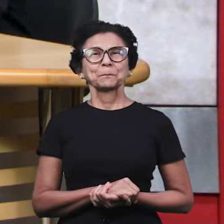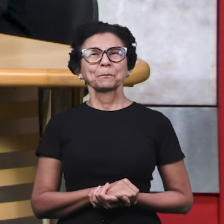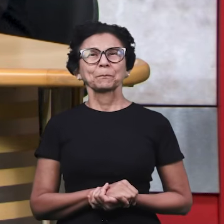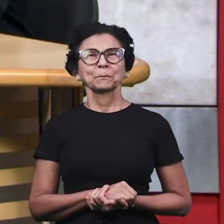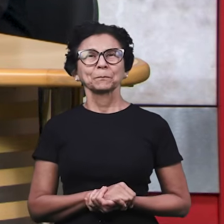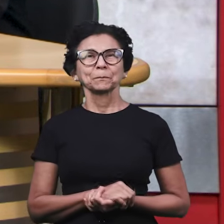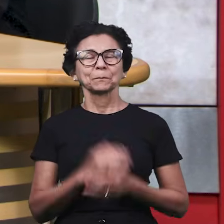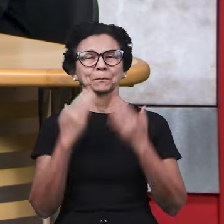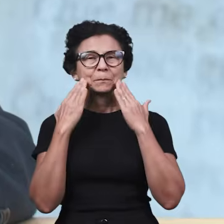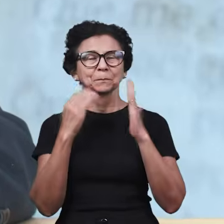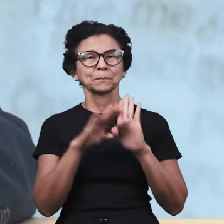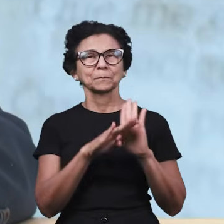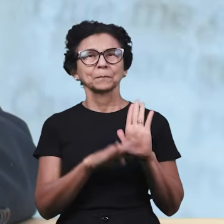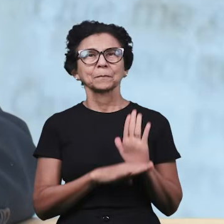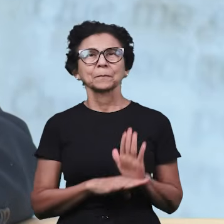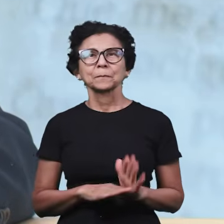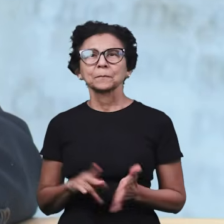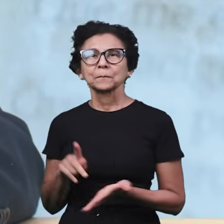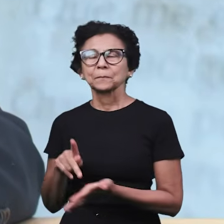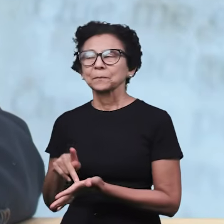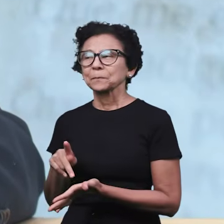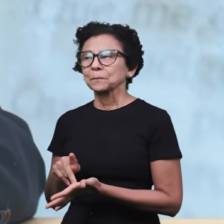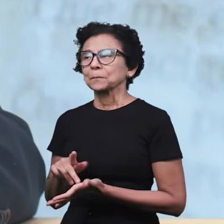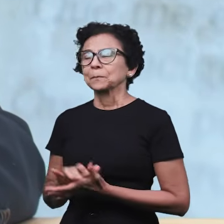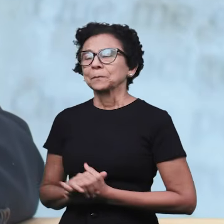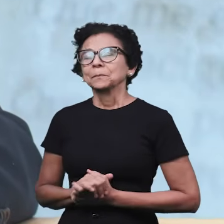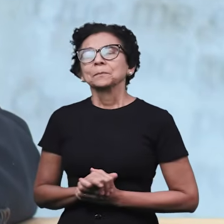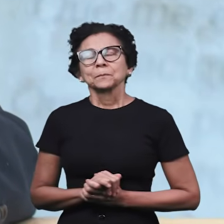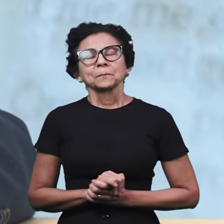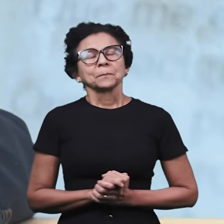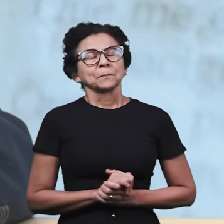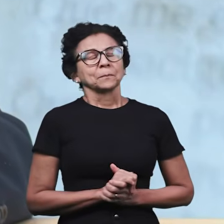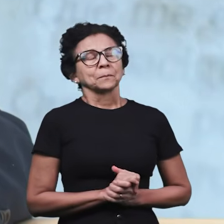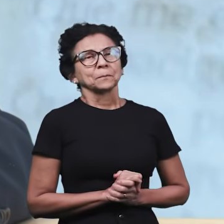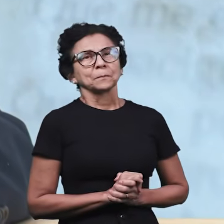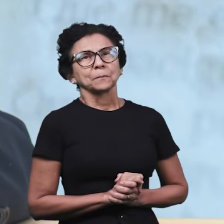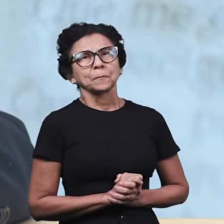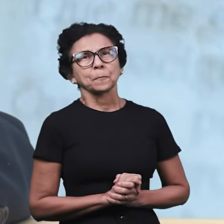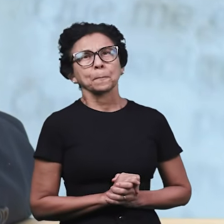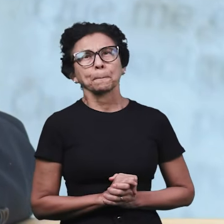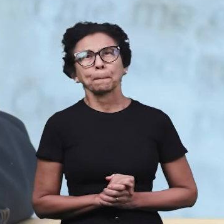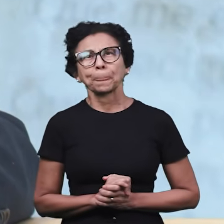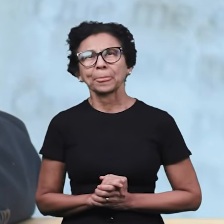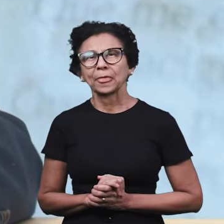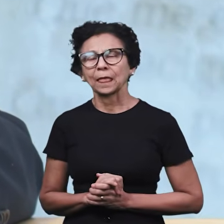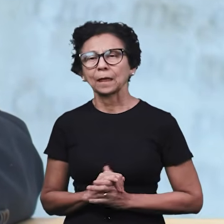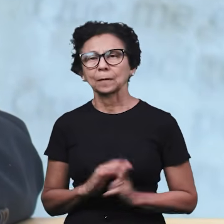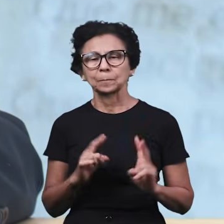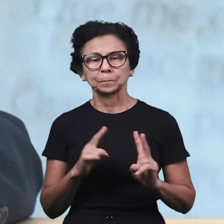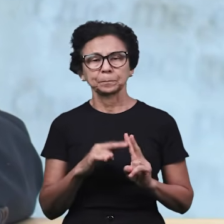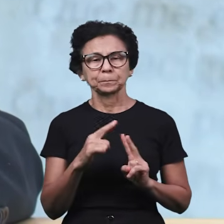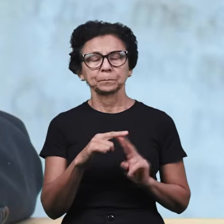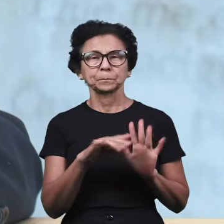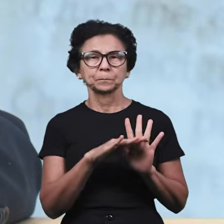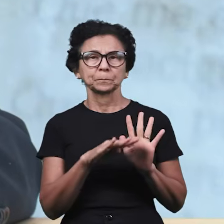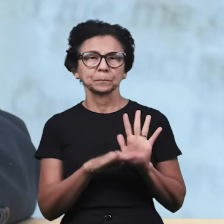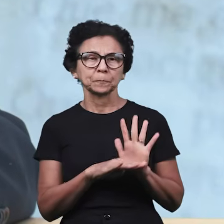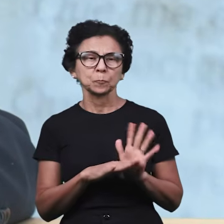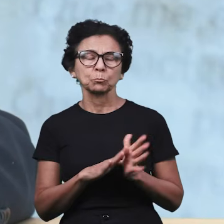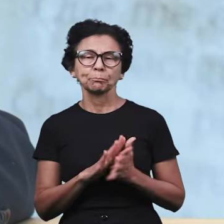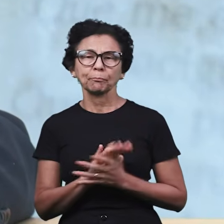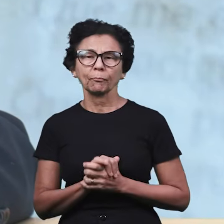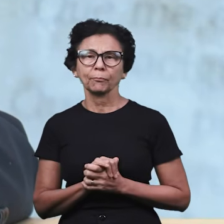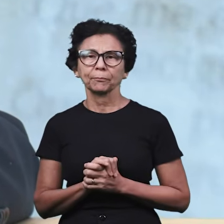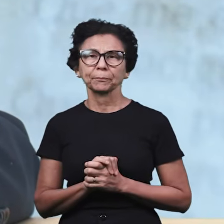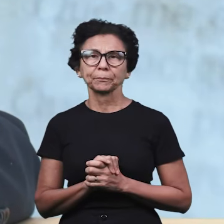esse programa, né? É verdade, pastor Wallace. Esses dois programas que falam sobre ouvir, né? Como